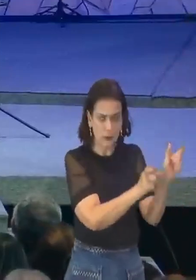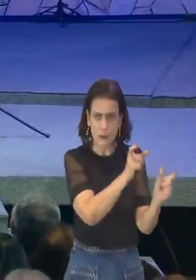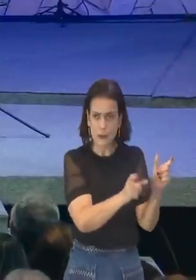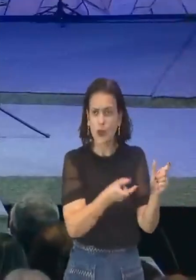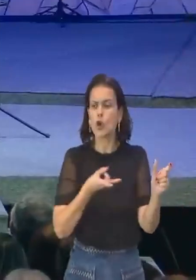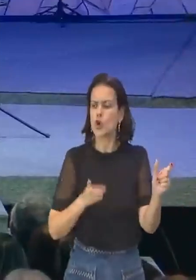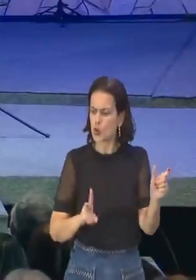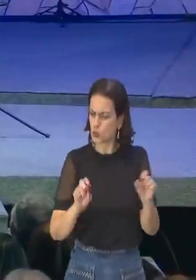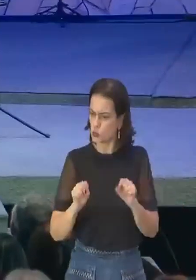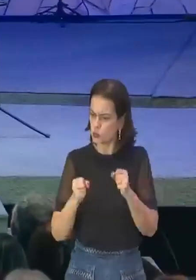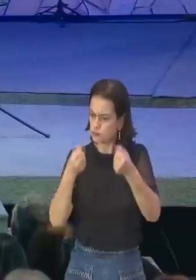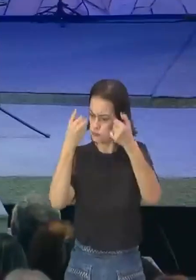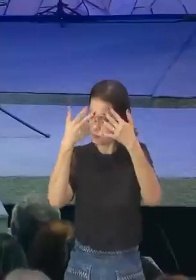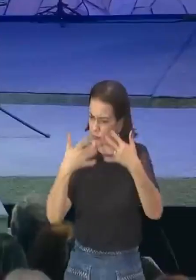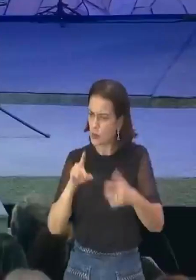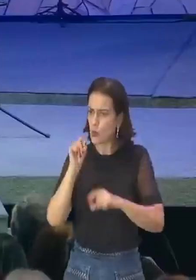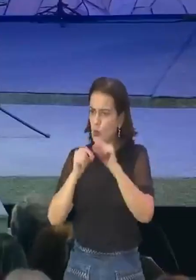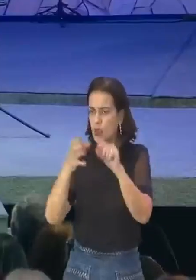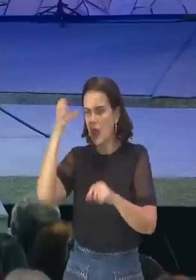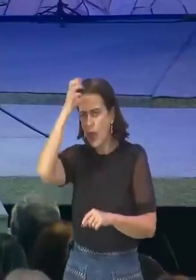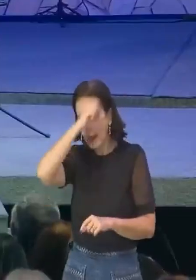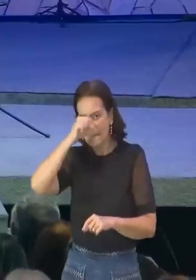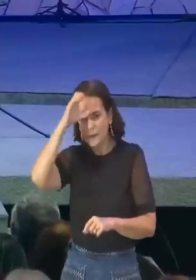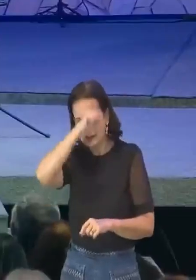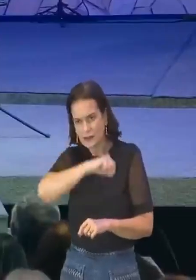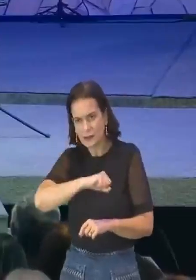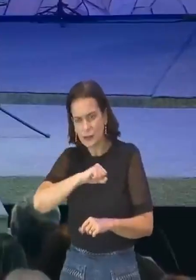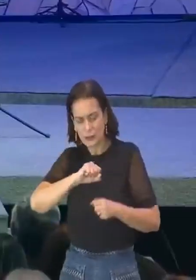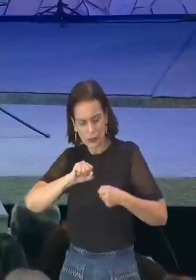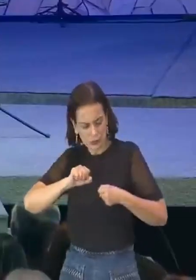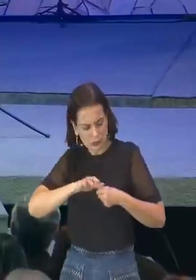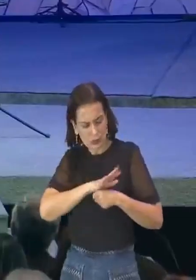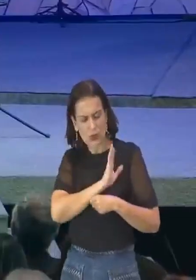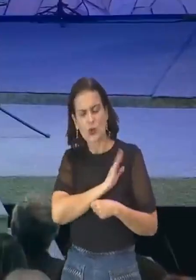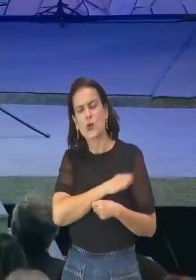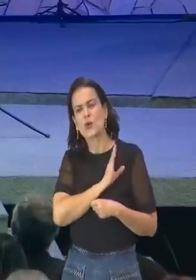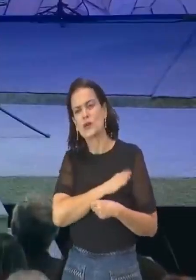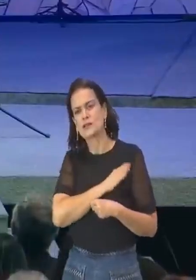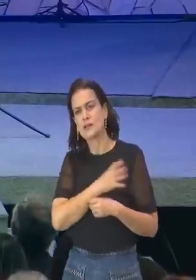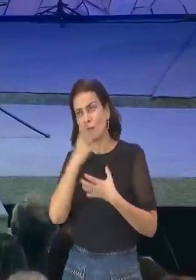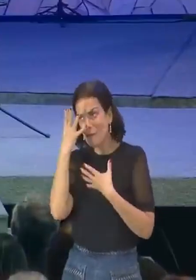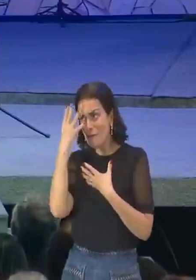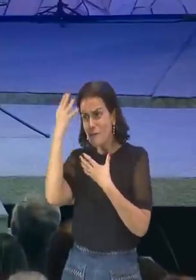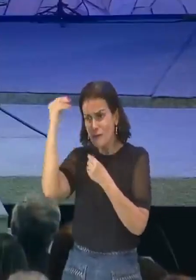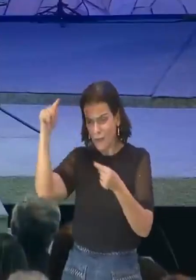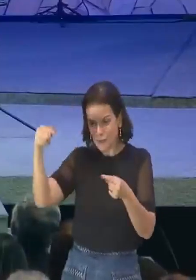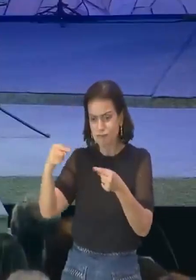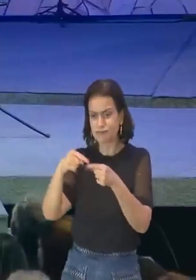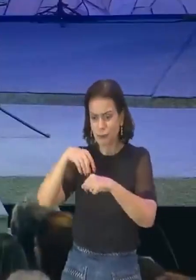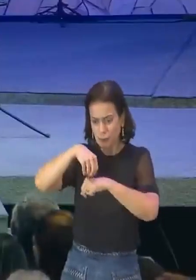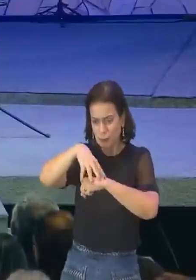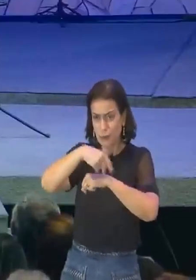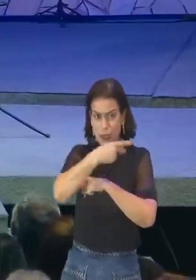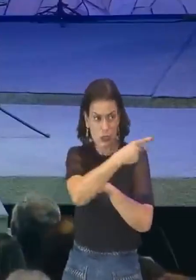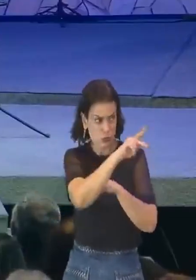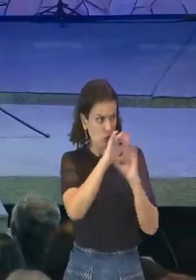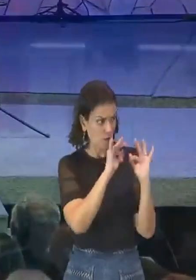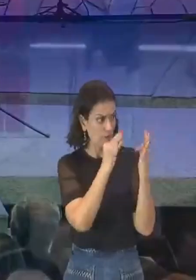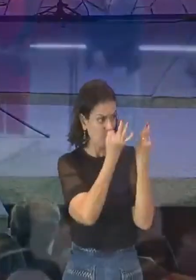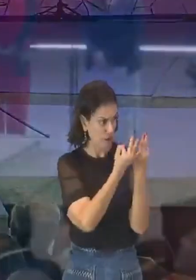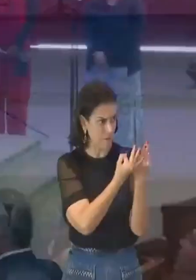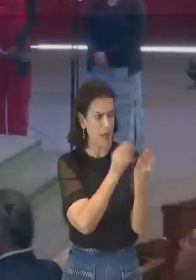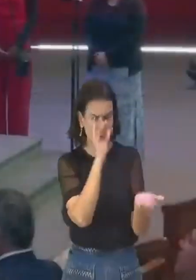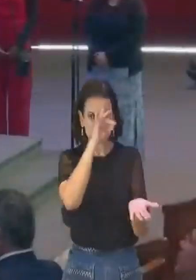continuem falando daquilo que vocês aprenderam, daquilo que enche o coração de vocês, da fé de vocês, e que o lar de vocês se torne